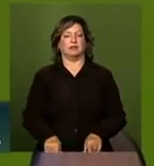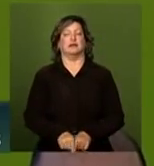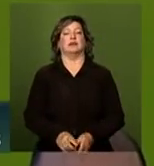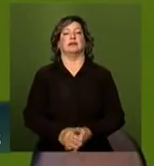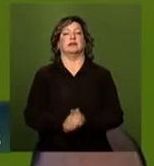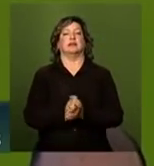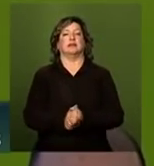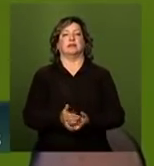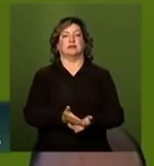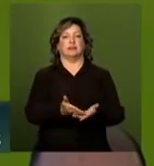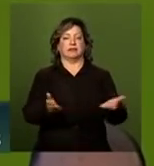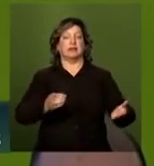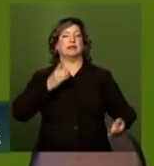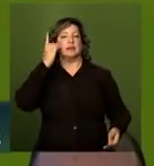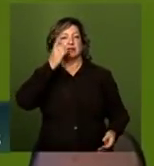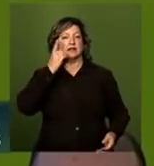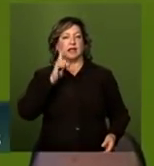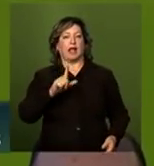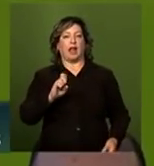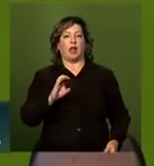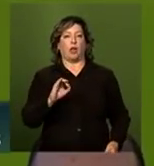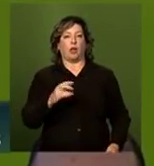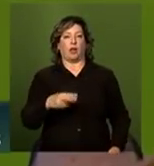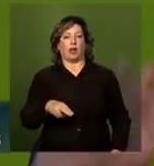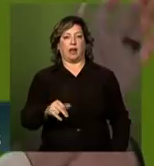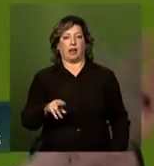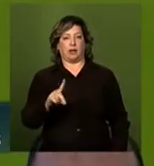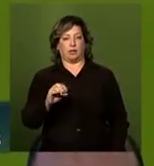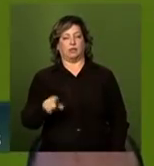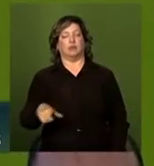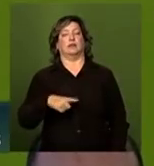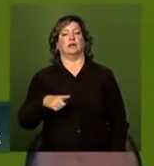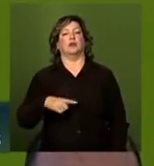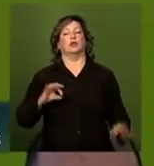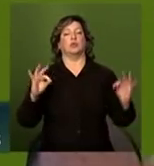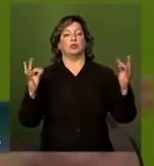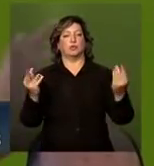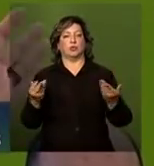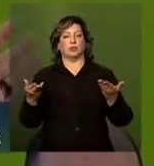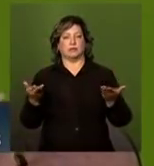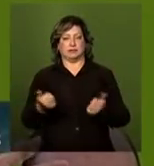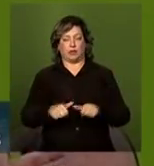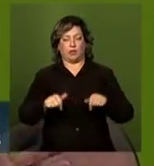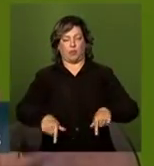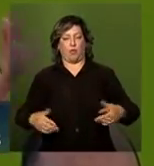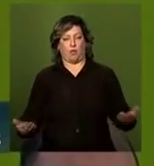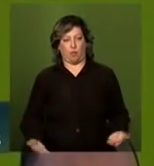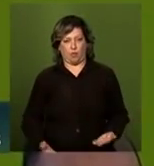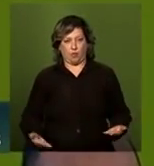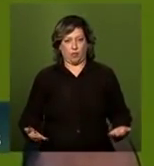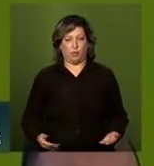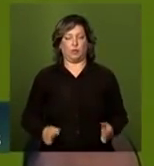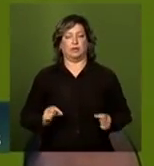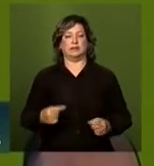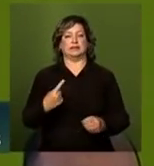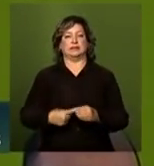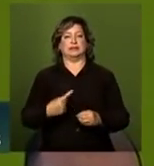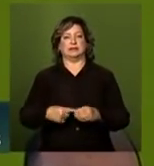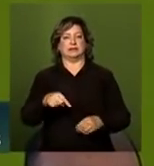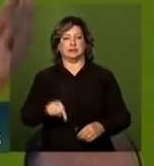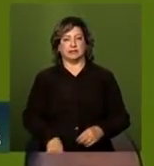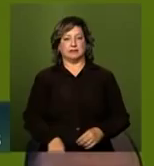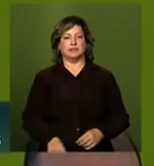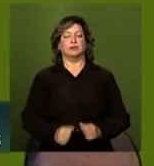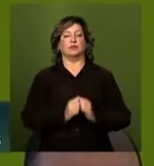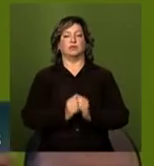saudar em nome do deputado Leonardo de Governador Valadares todos os presentes aqui conosco na nossa cidade